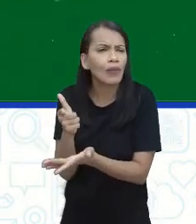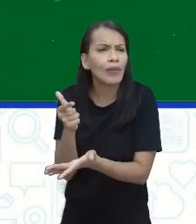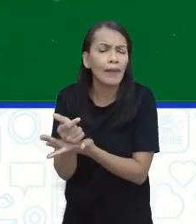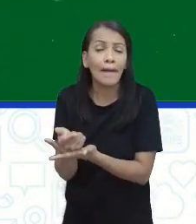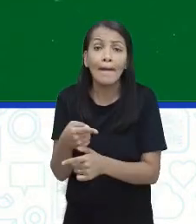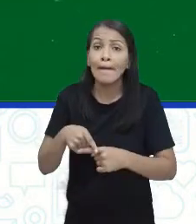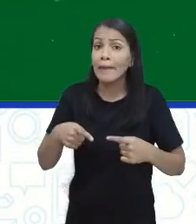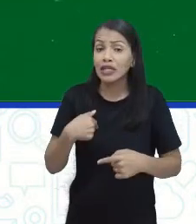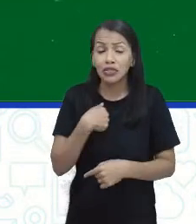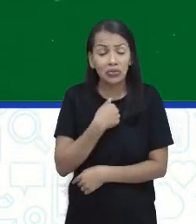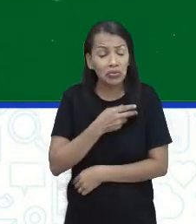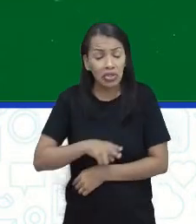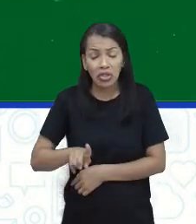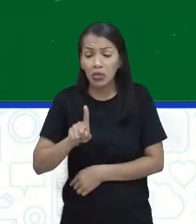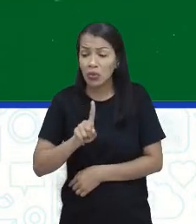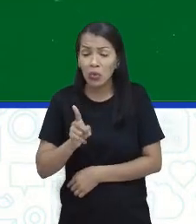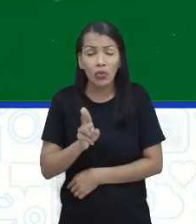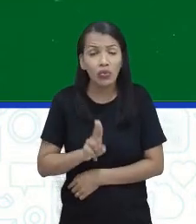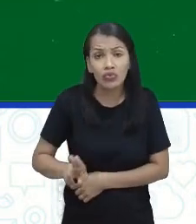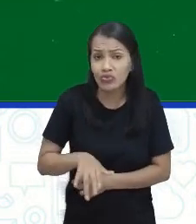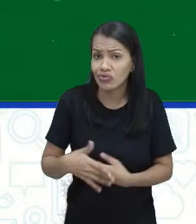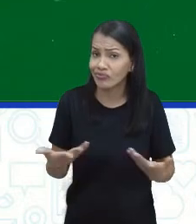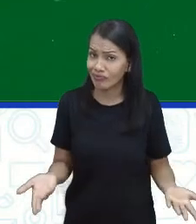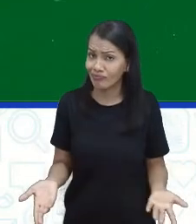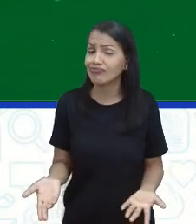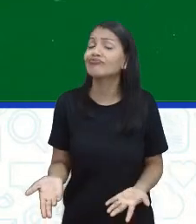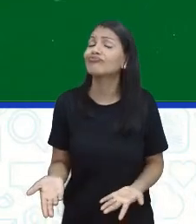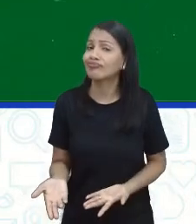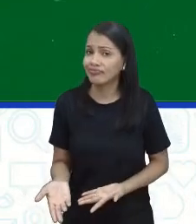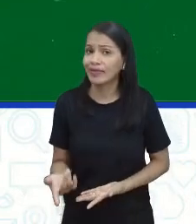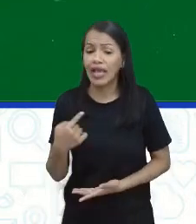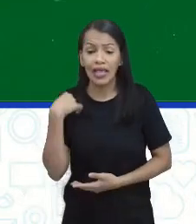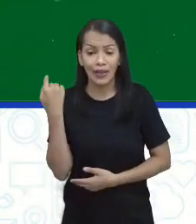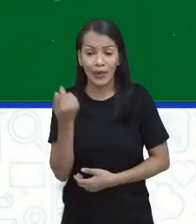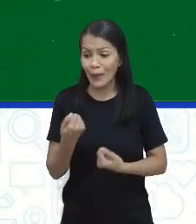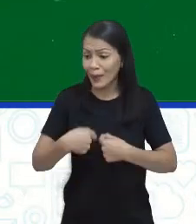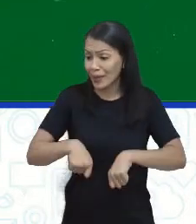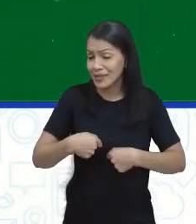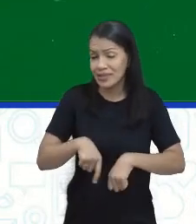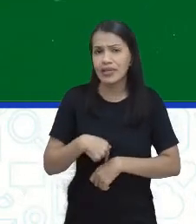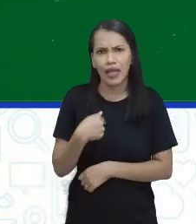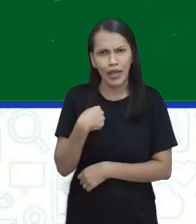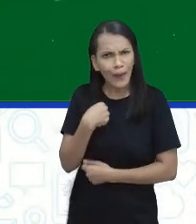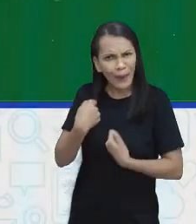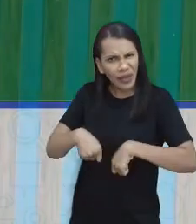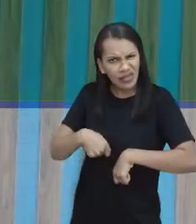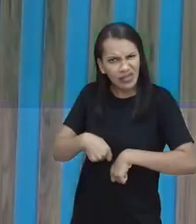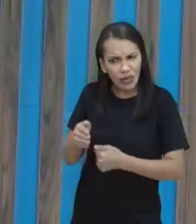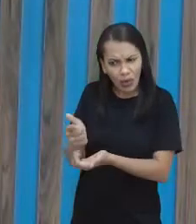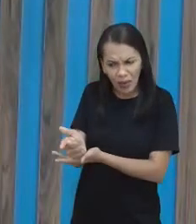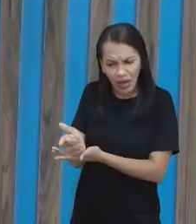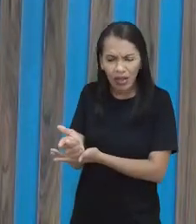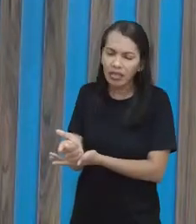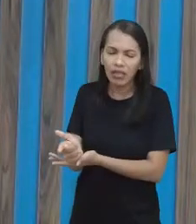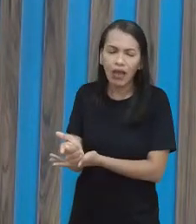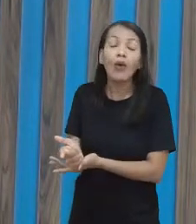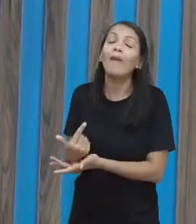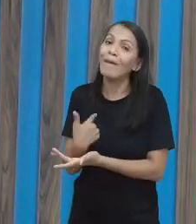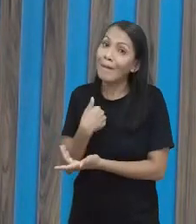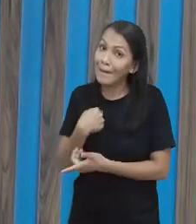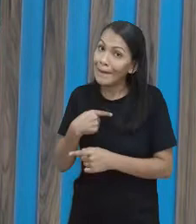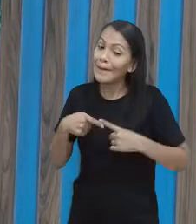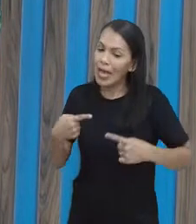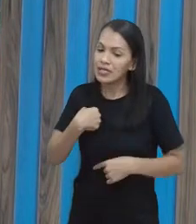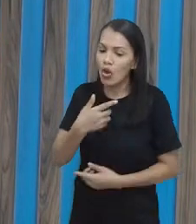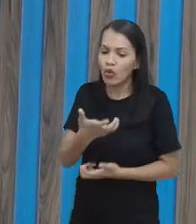desenfreadamente coisas que às vezes, né, aliás, na maioria das vezes a gente não precisa. É por isso que é caracterizado como consumismo, né? É